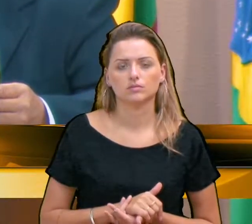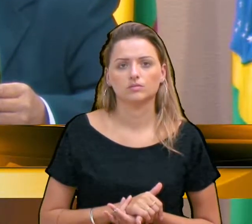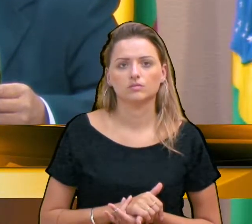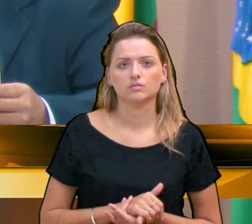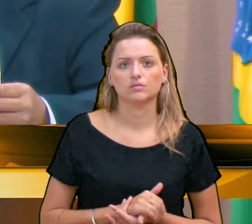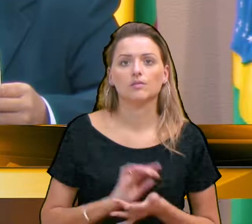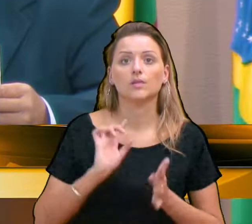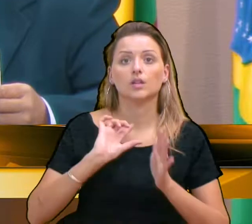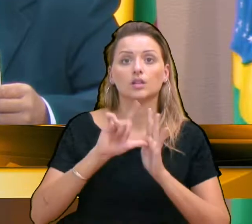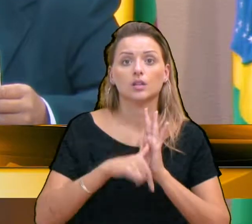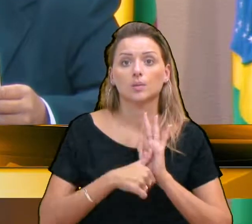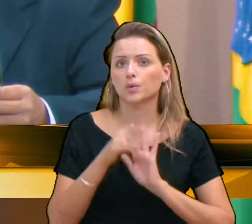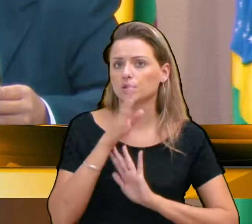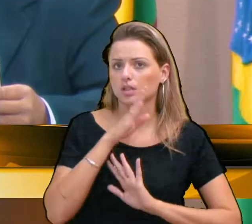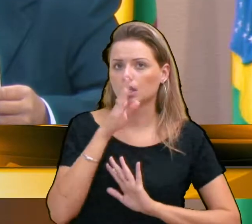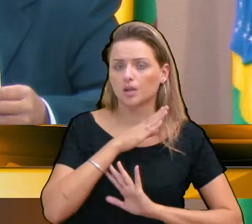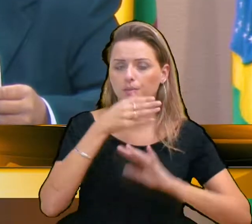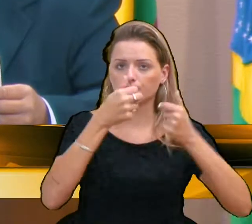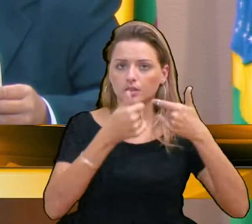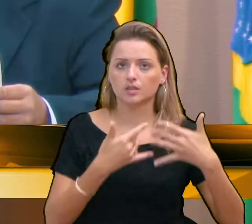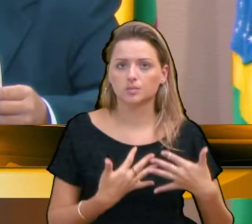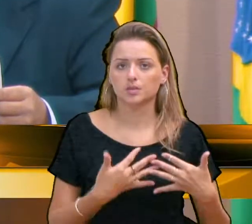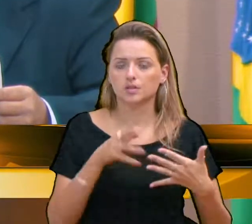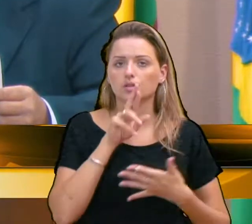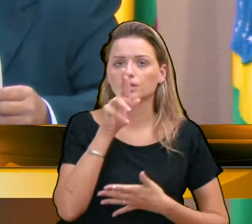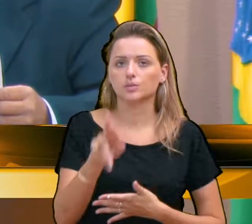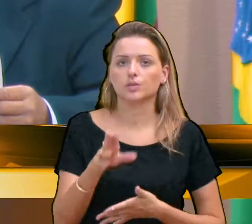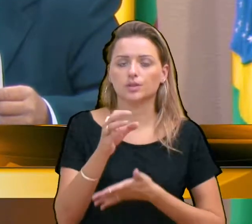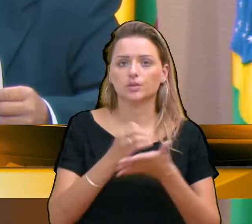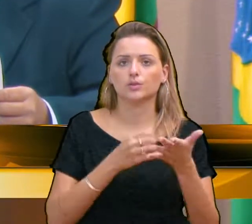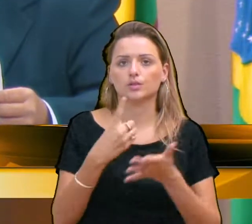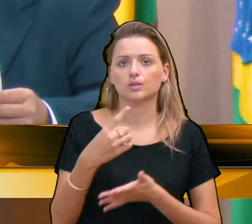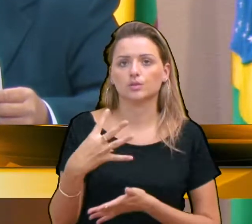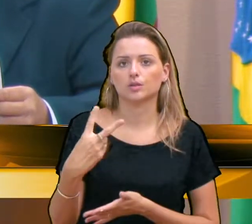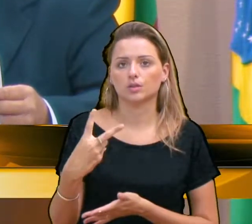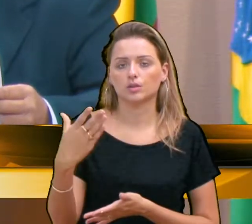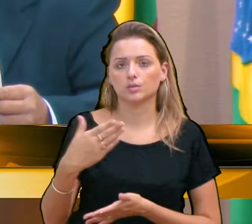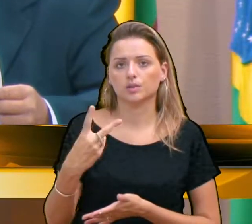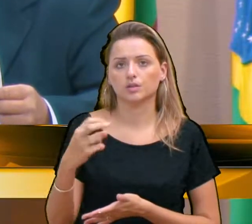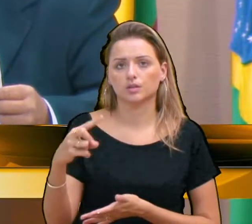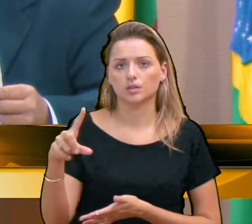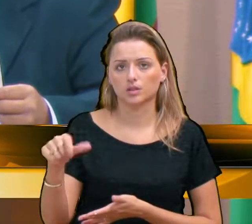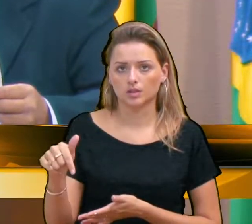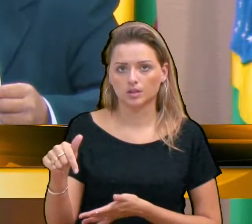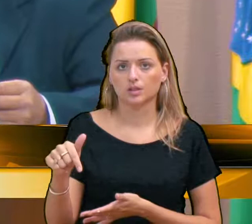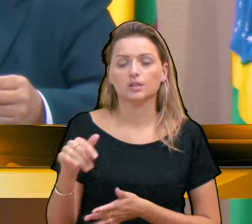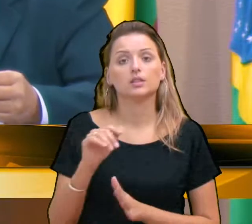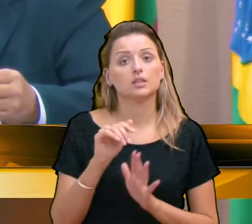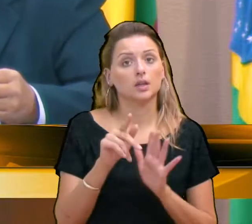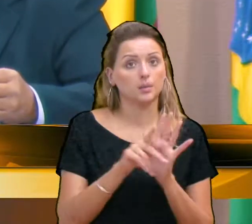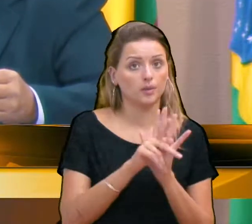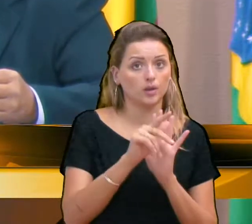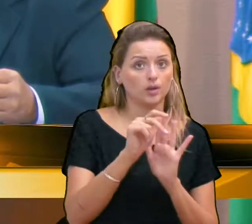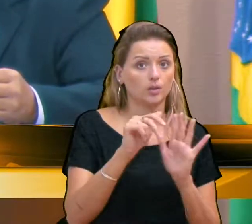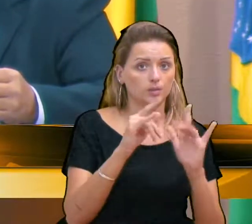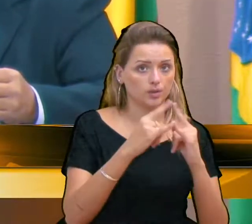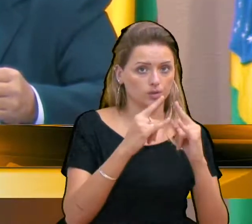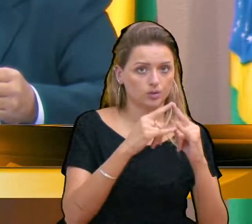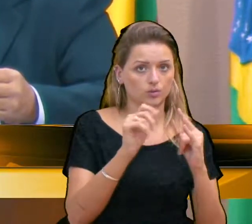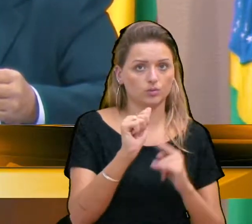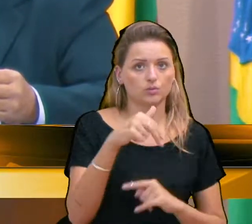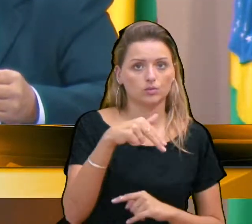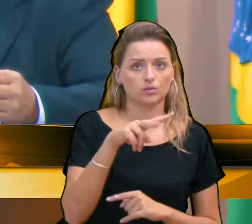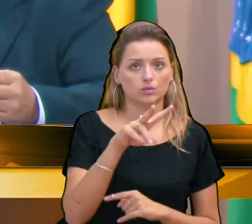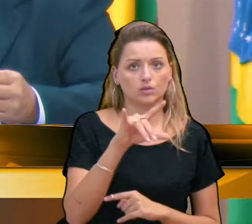Assim, após esse rápido relato, em resposta ao ofício 142 de 2007 desta Anvisa, informe que